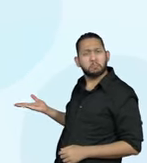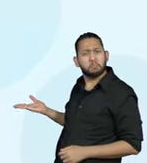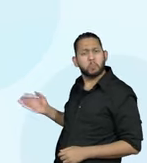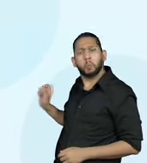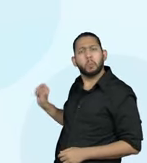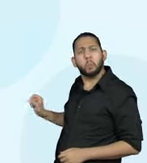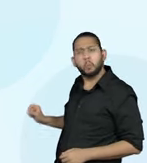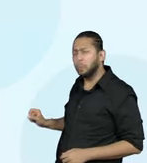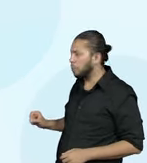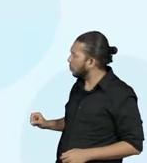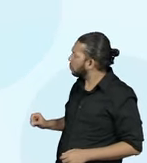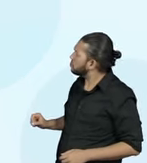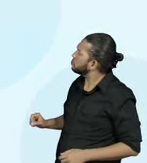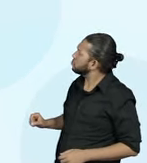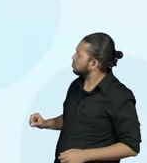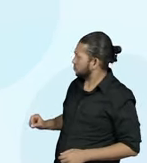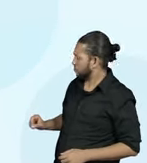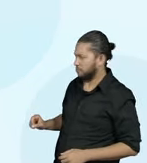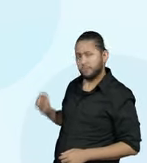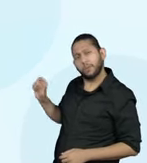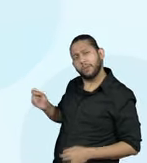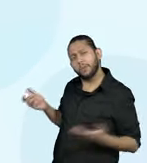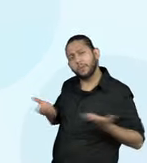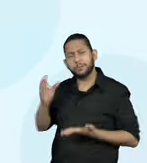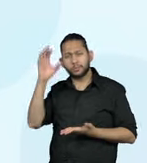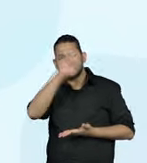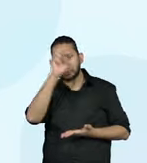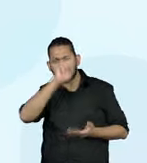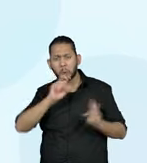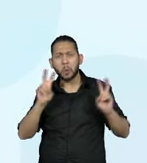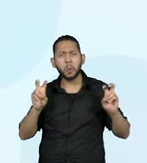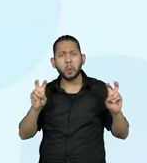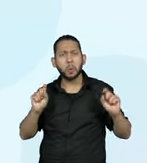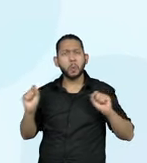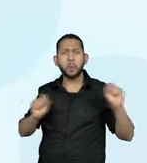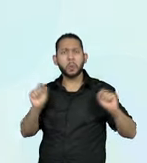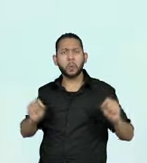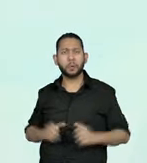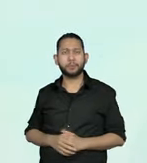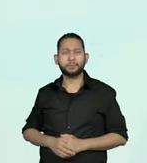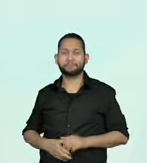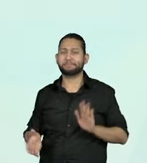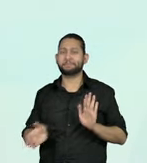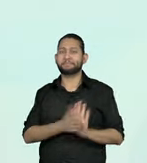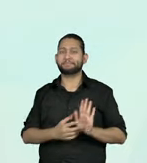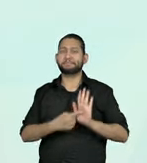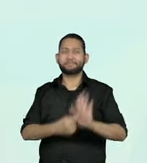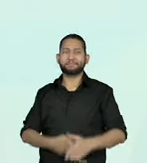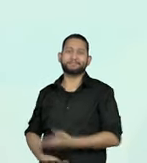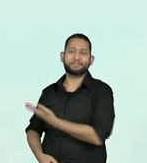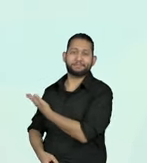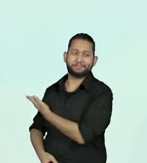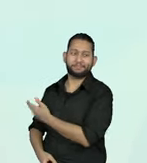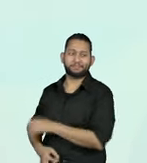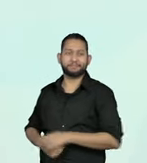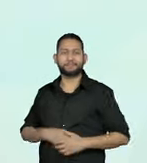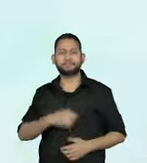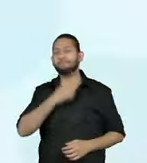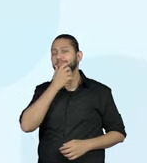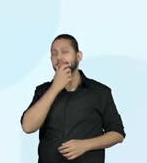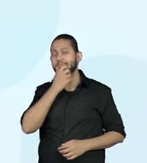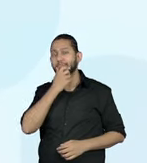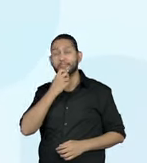esse desenho? Do que será que a gente vai falar hoje? Vou colocar aqui para vocês. Então, as